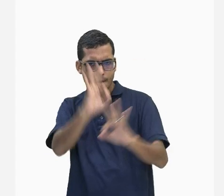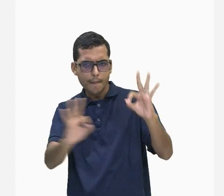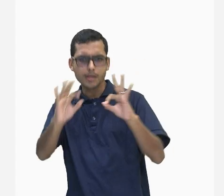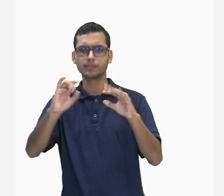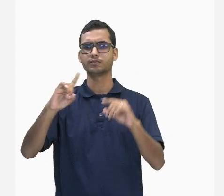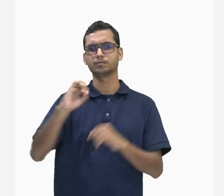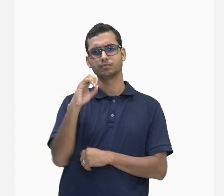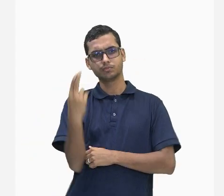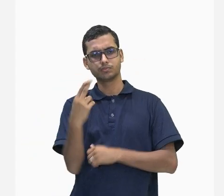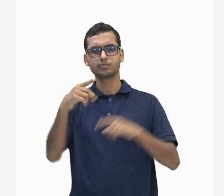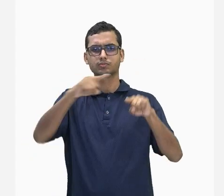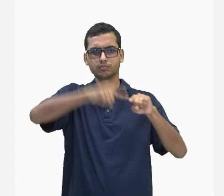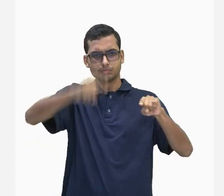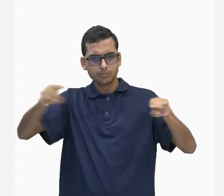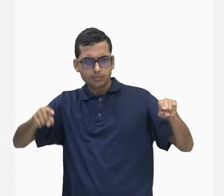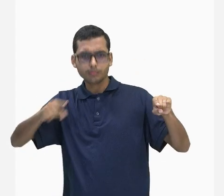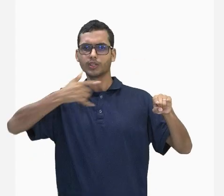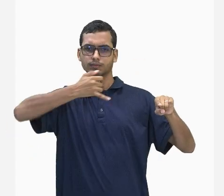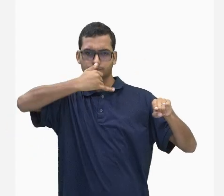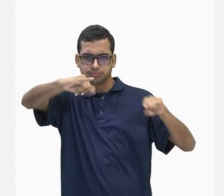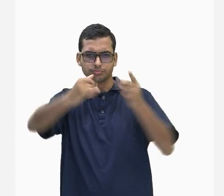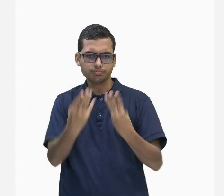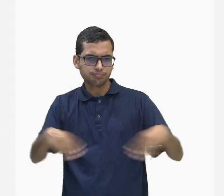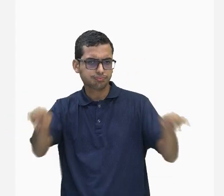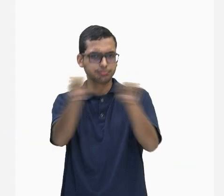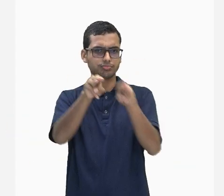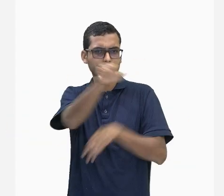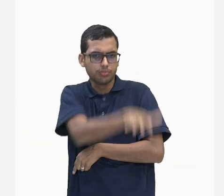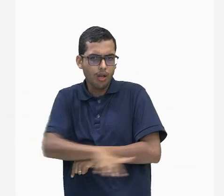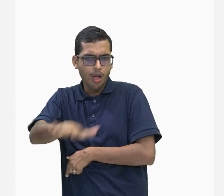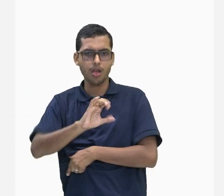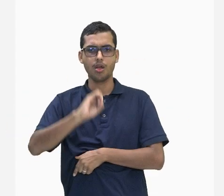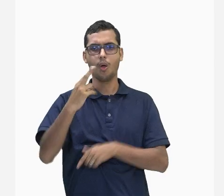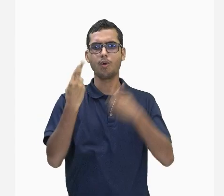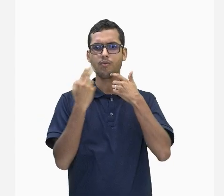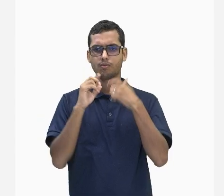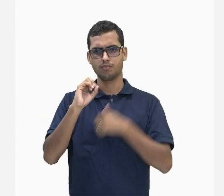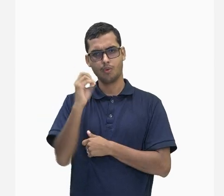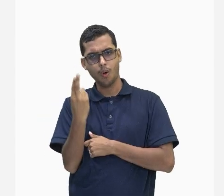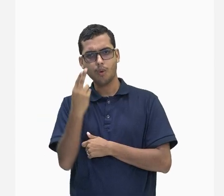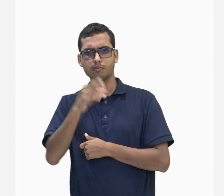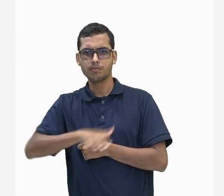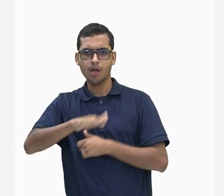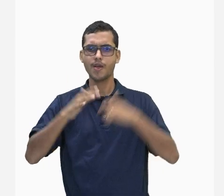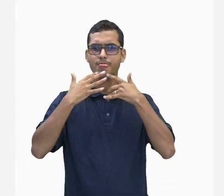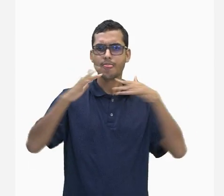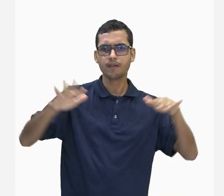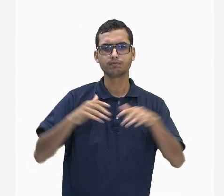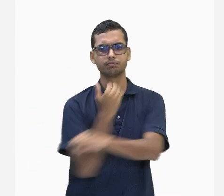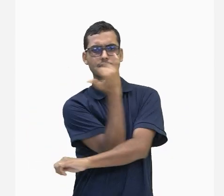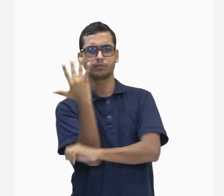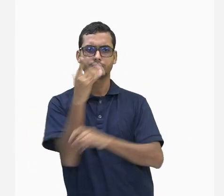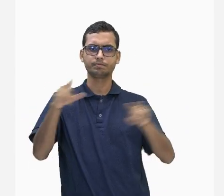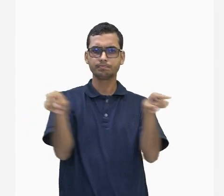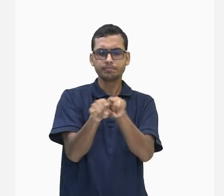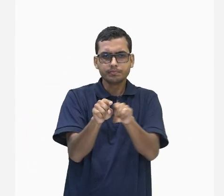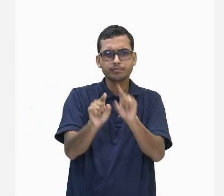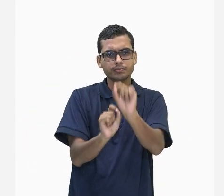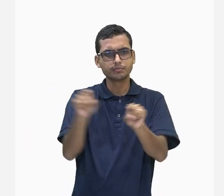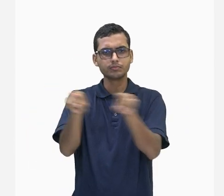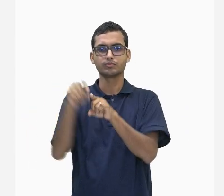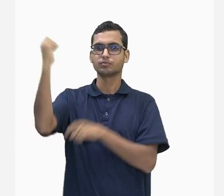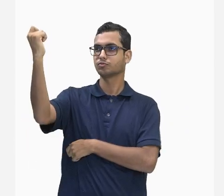eletromagnéticas, seja no vácuo ou no meio natural. Ela pode ter origem a partir do Sol, de aparelhos eletrônicos e de